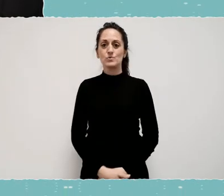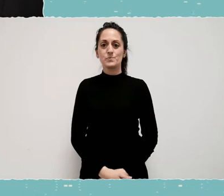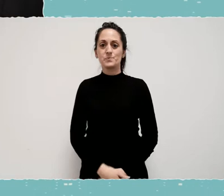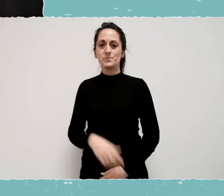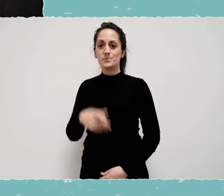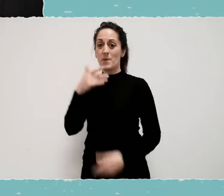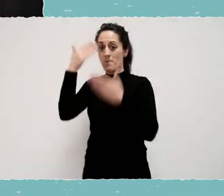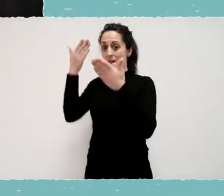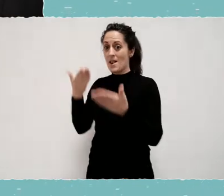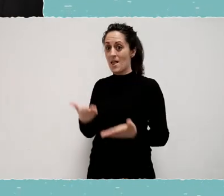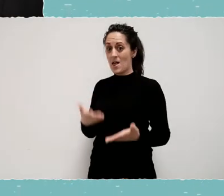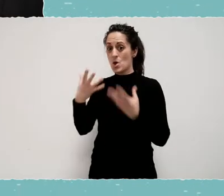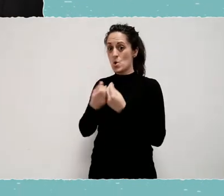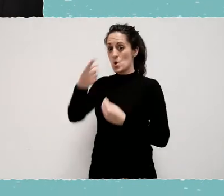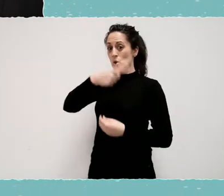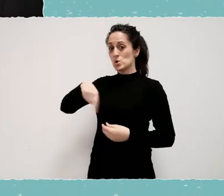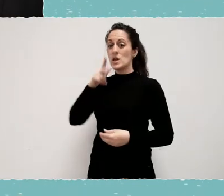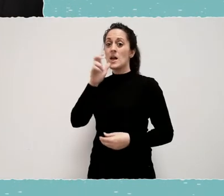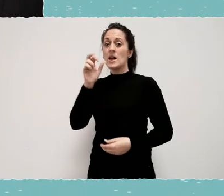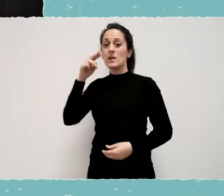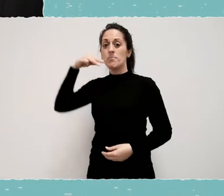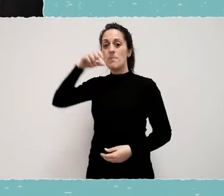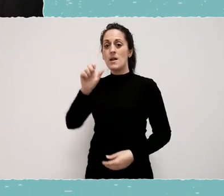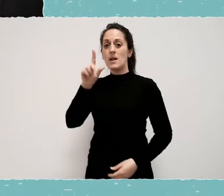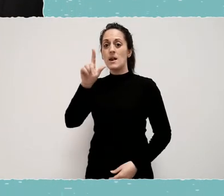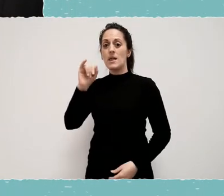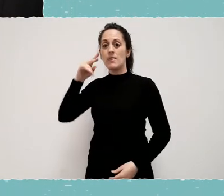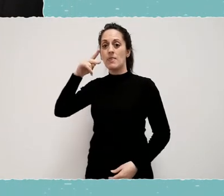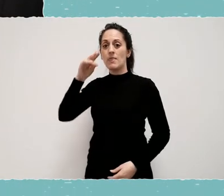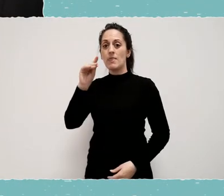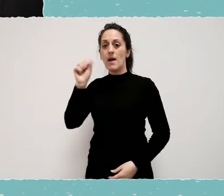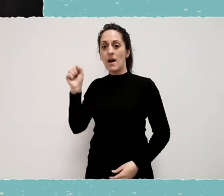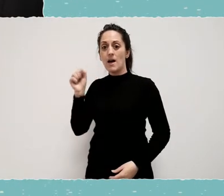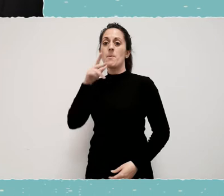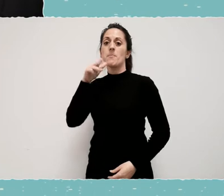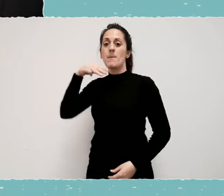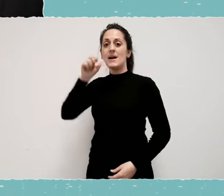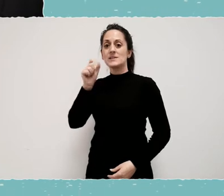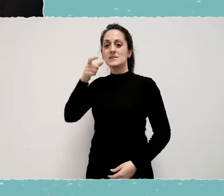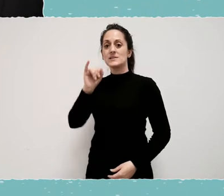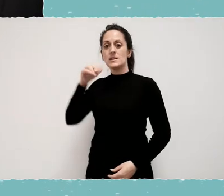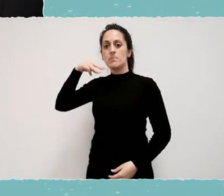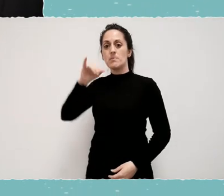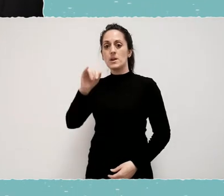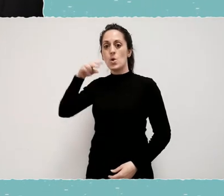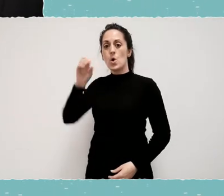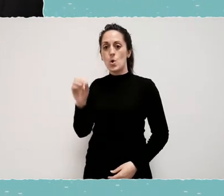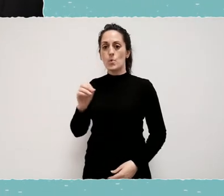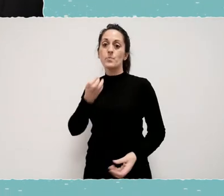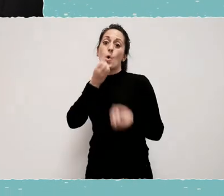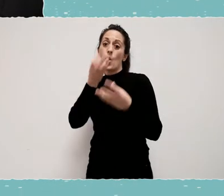amigos. Vela, pues... aquí están con vostedes Ermelinda e Maximino, contadores de